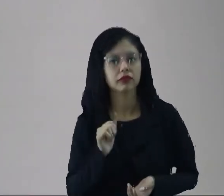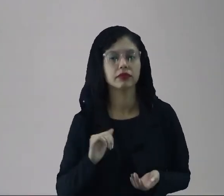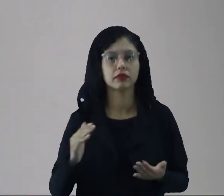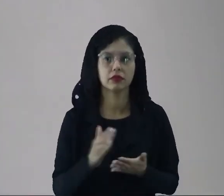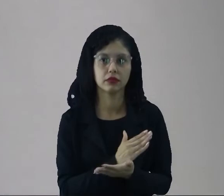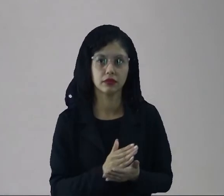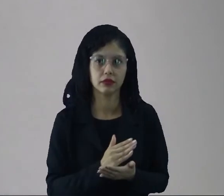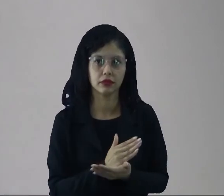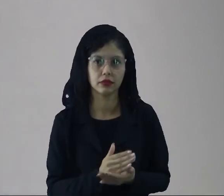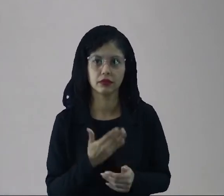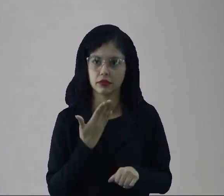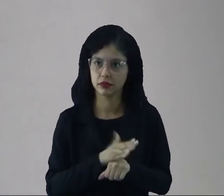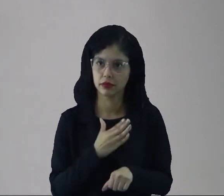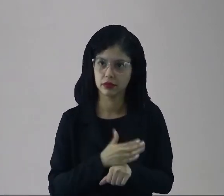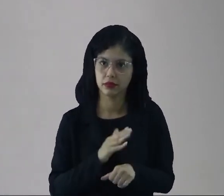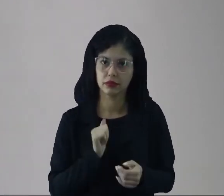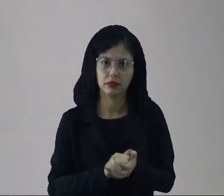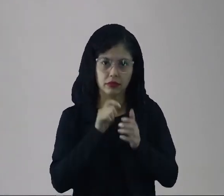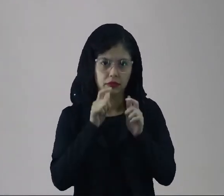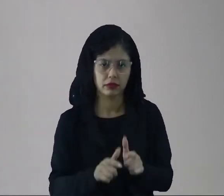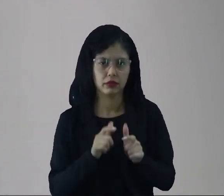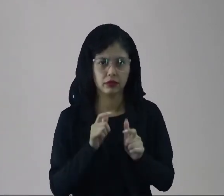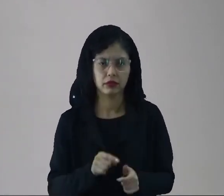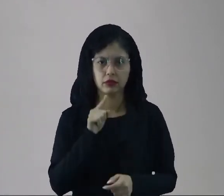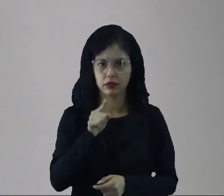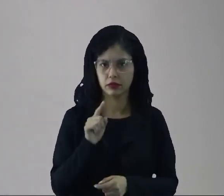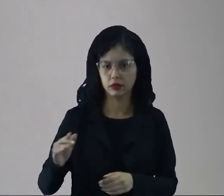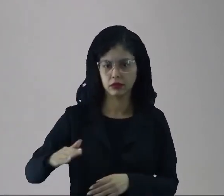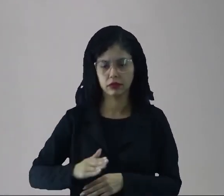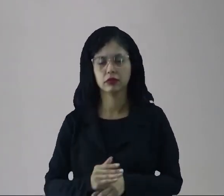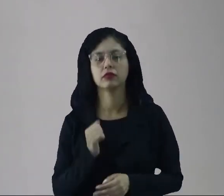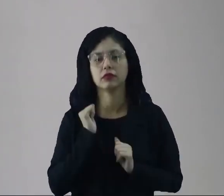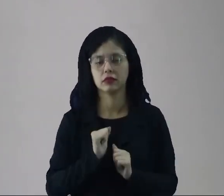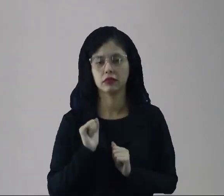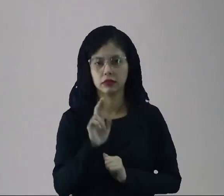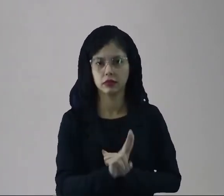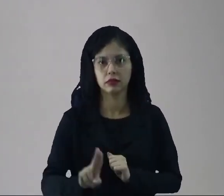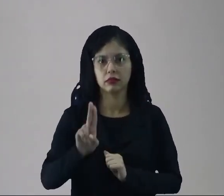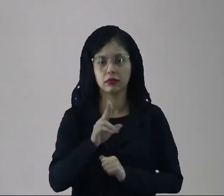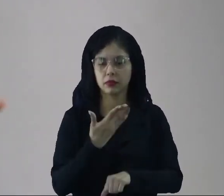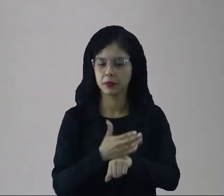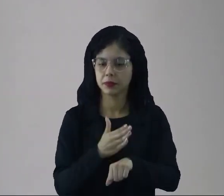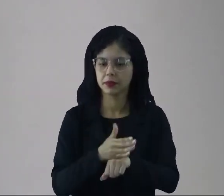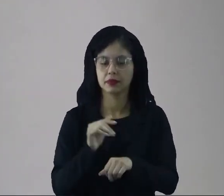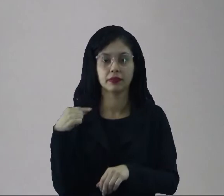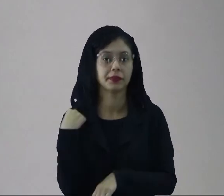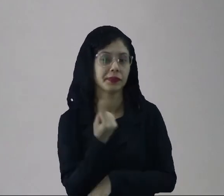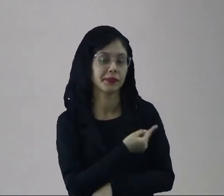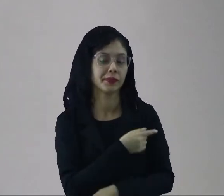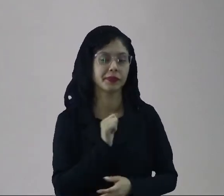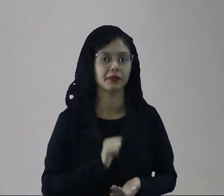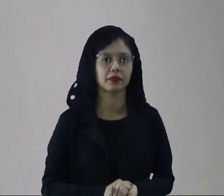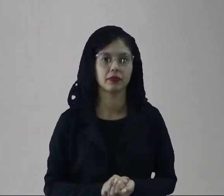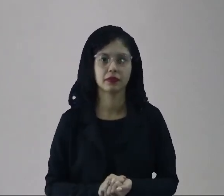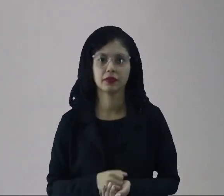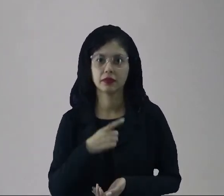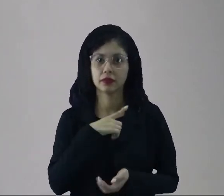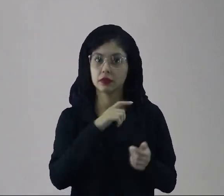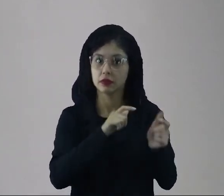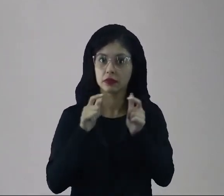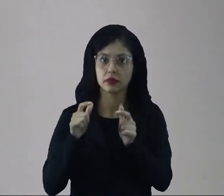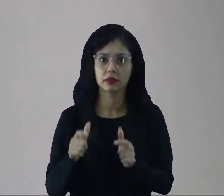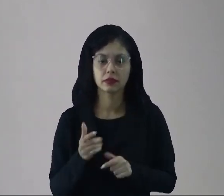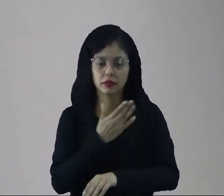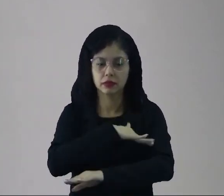inclusive, algo na prática. Aonde é que a curva de nível pode ser usada na prática por nós? Existem